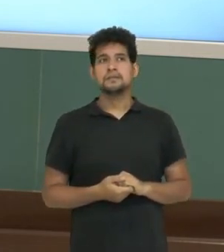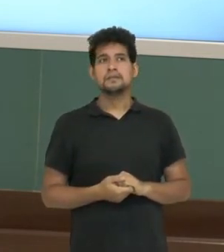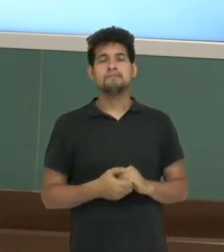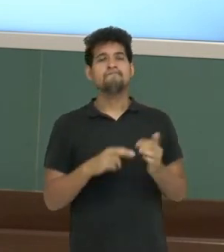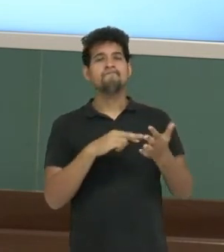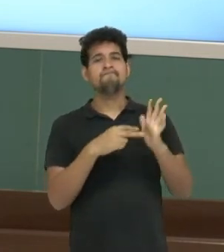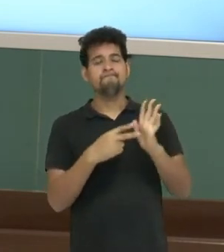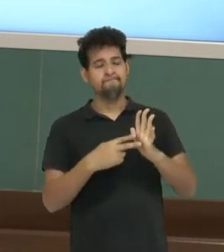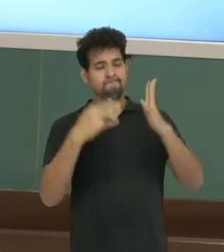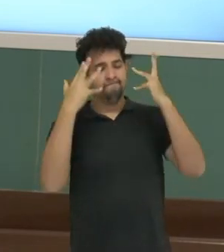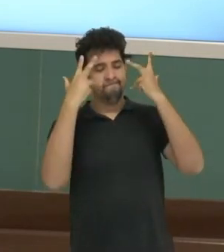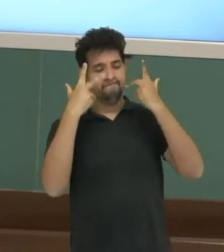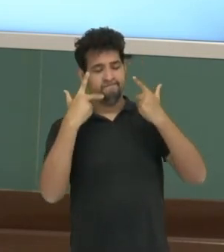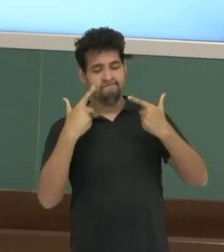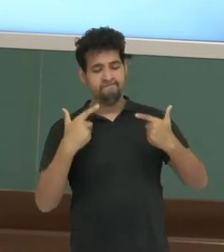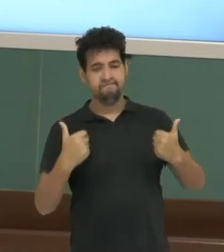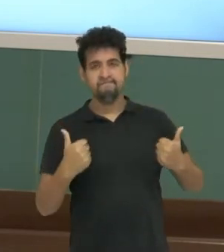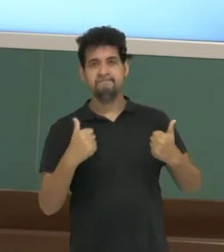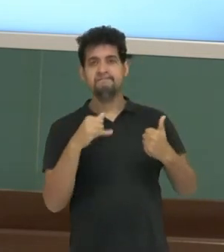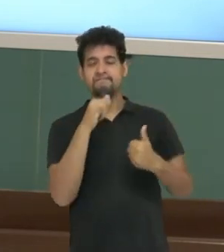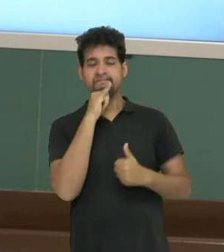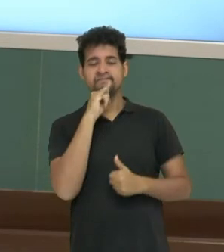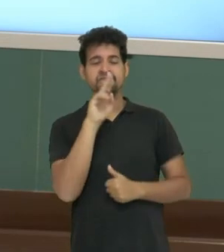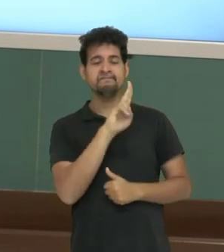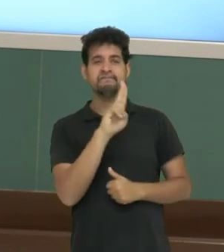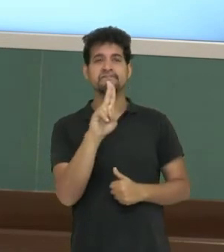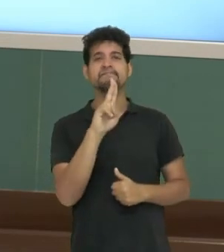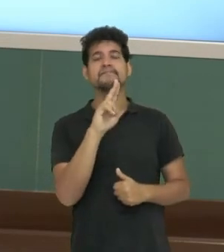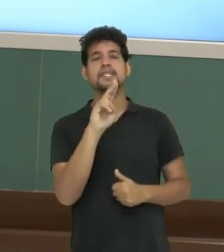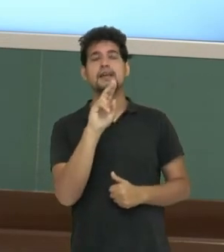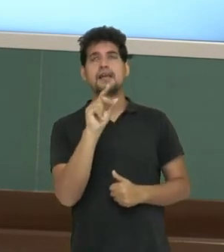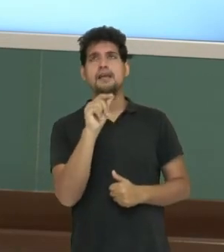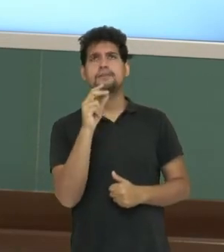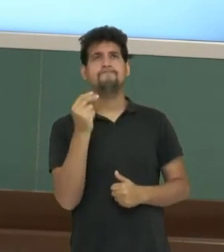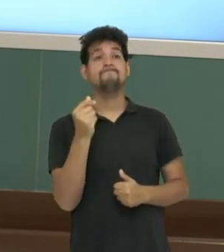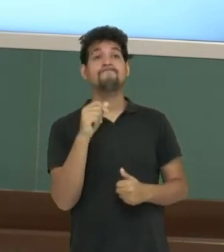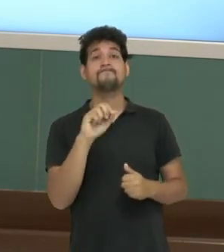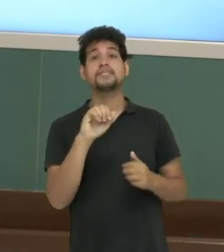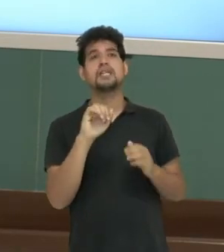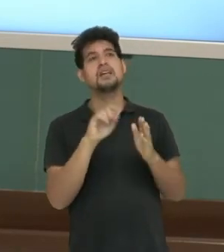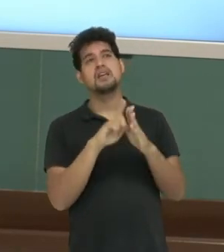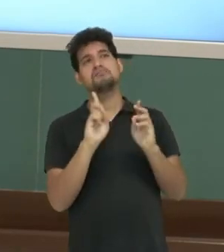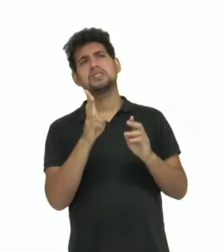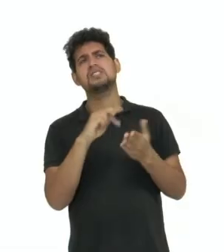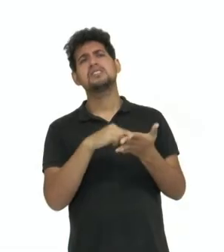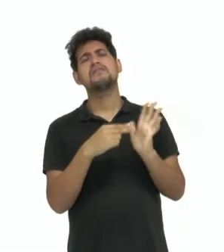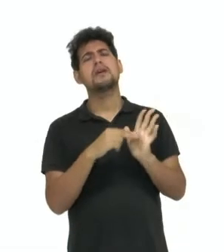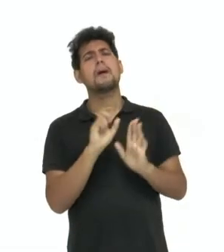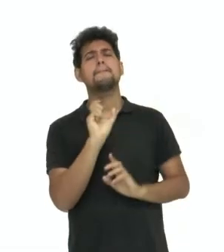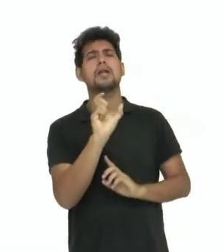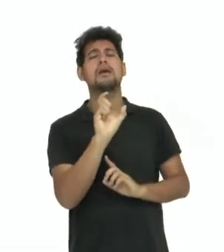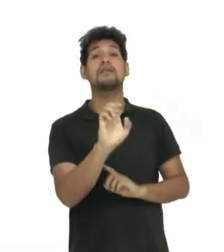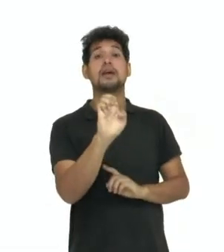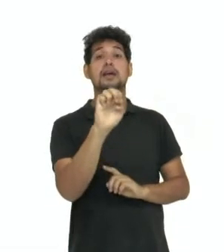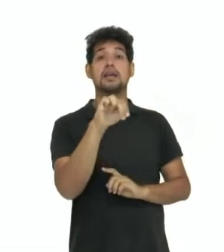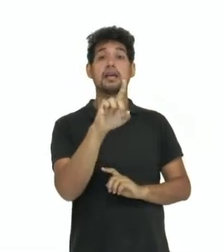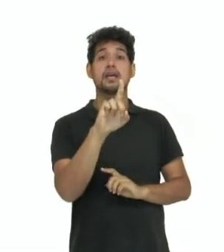São animais endotérmicos. Os mamíferos são animais endotérmicos. O que quer dizer isso? Que tem